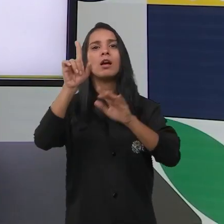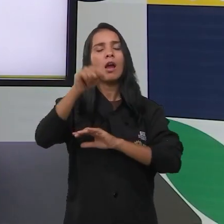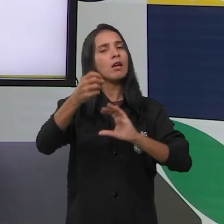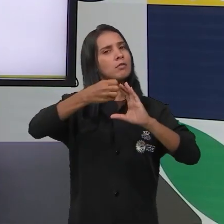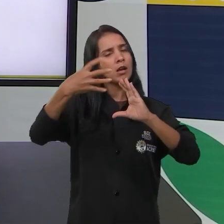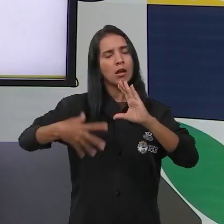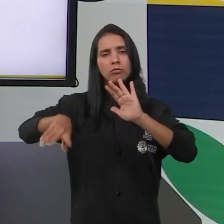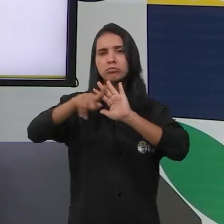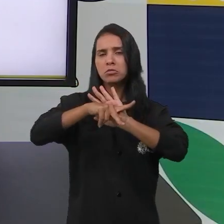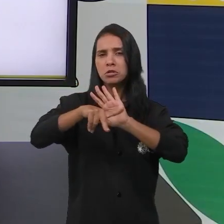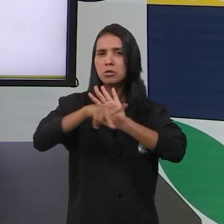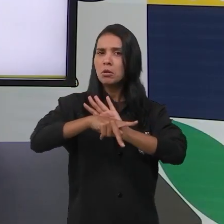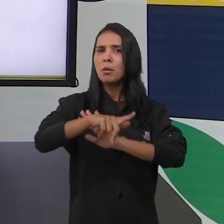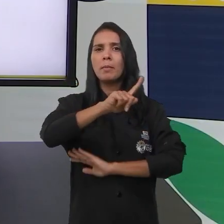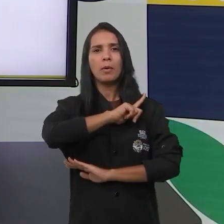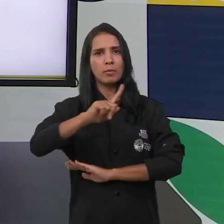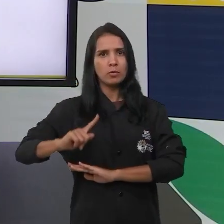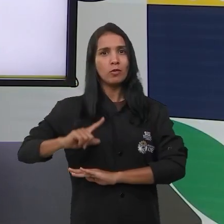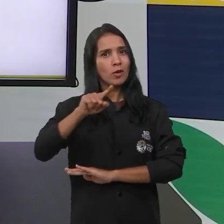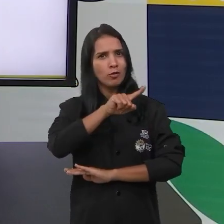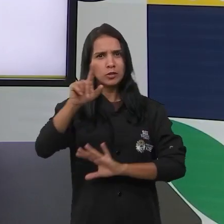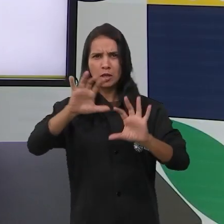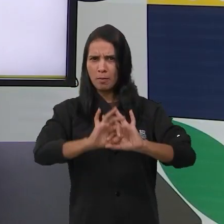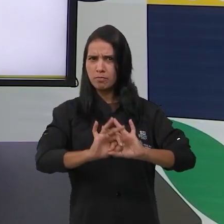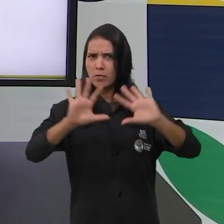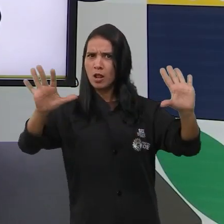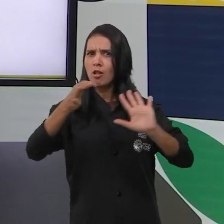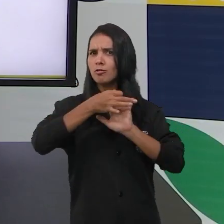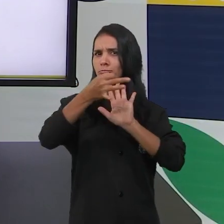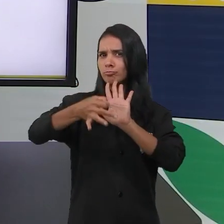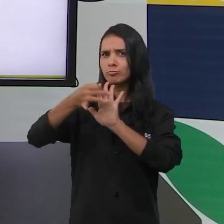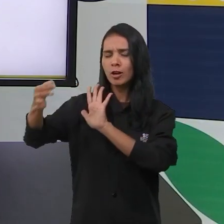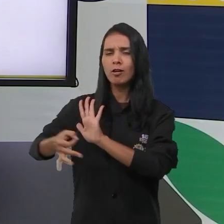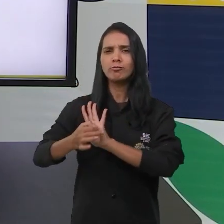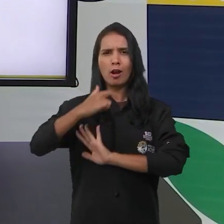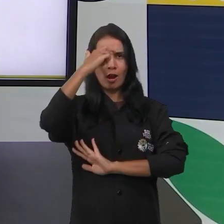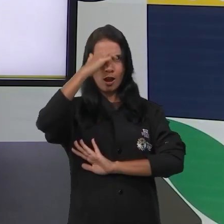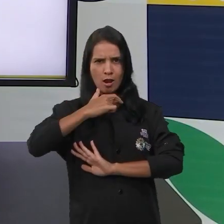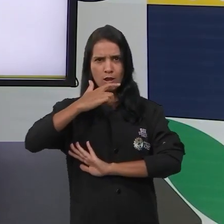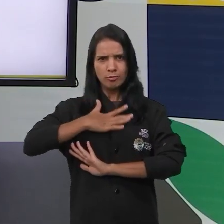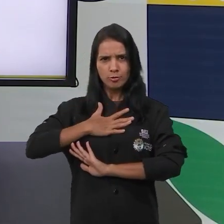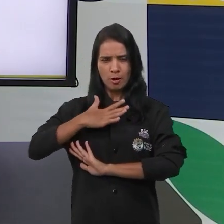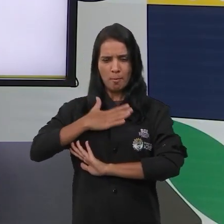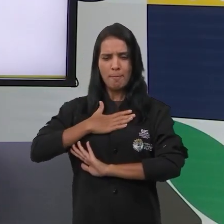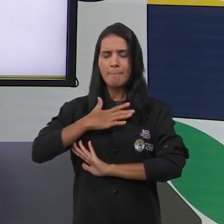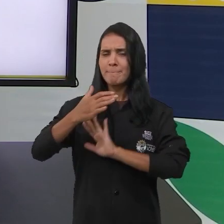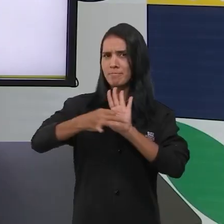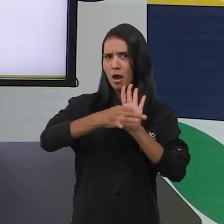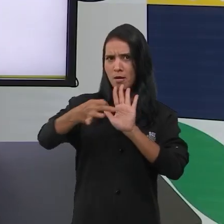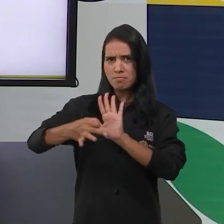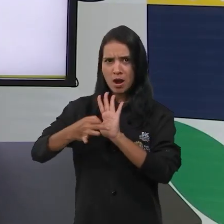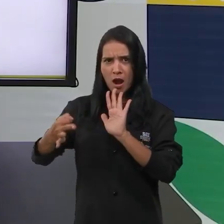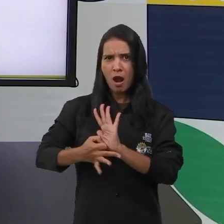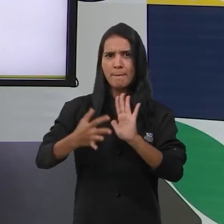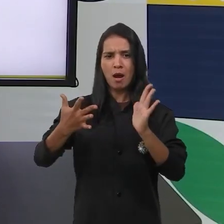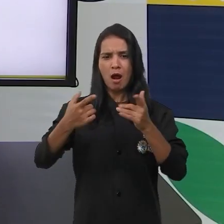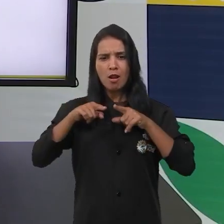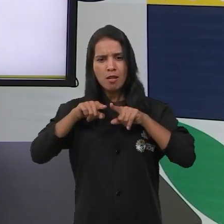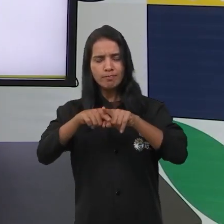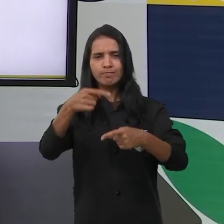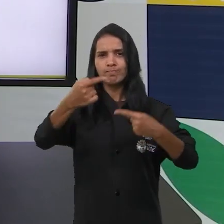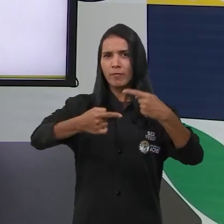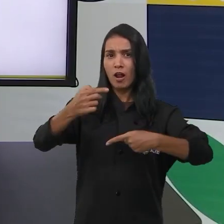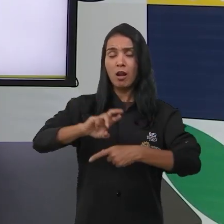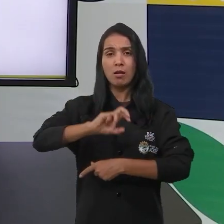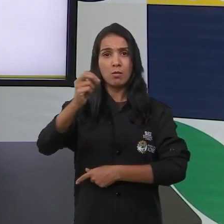de casa é livre para tirar suas próprias conclusões. Não me cabe aqui fazer nenhum tipo de alusão política, religiosa, sobre qualquer